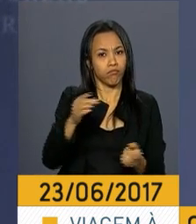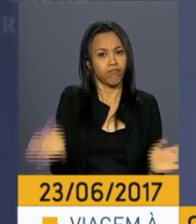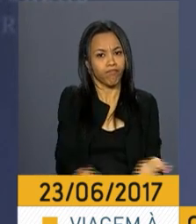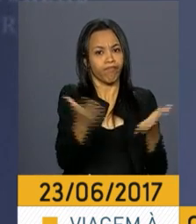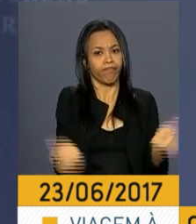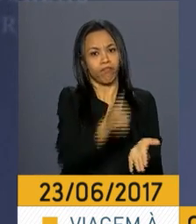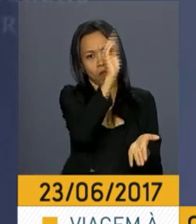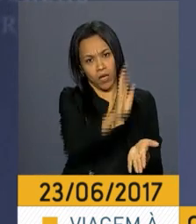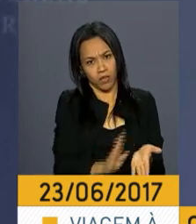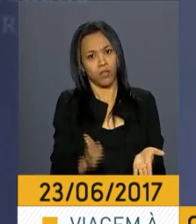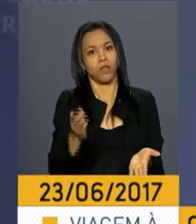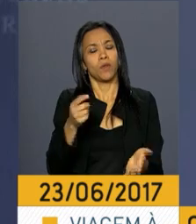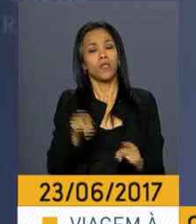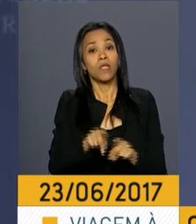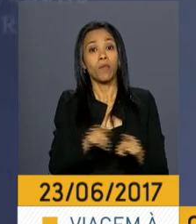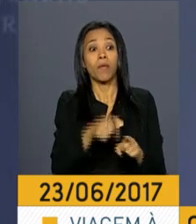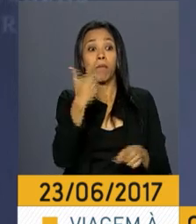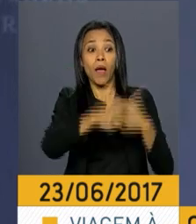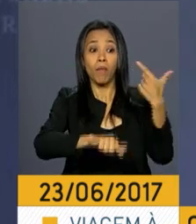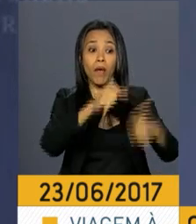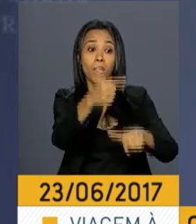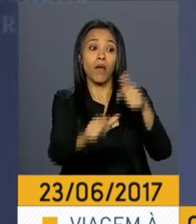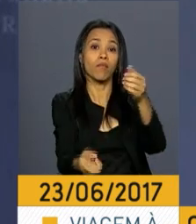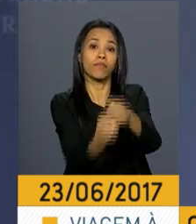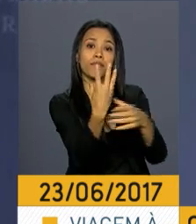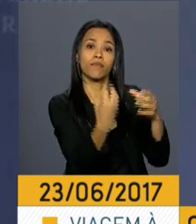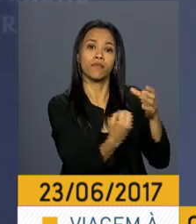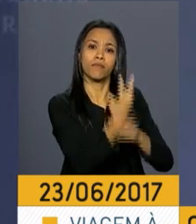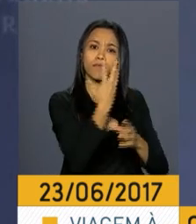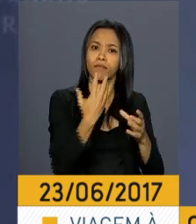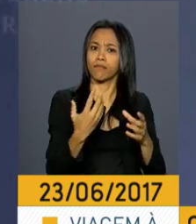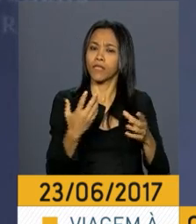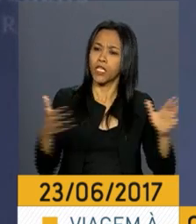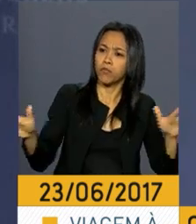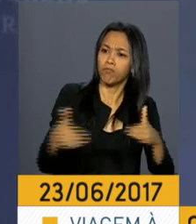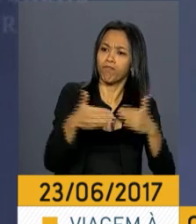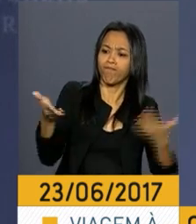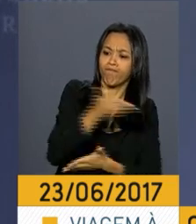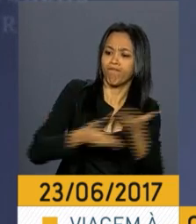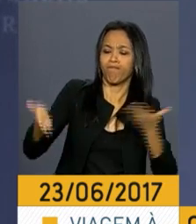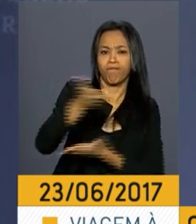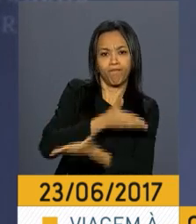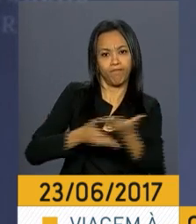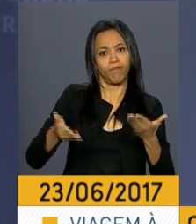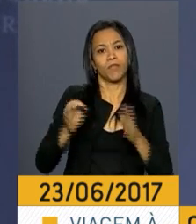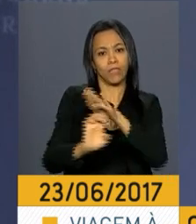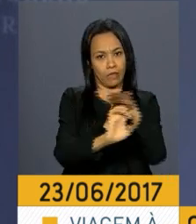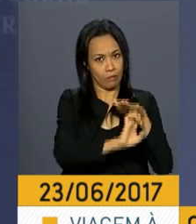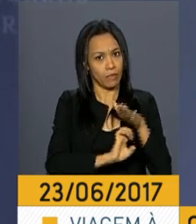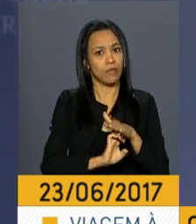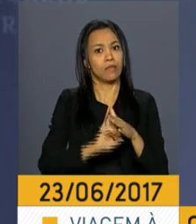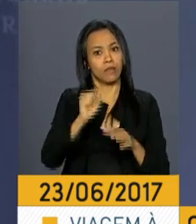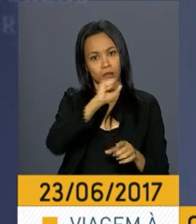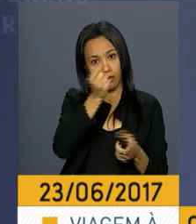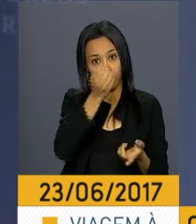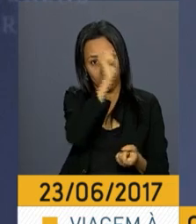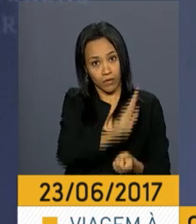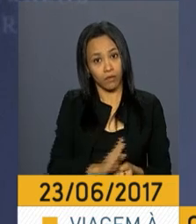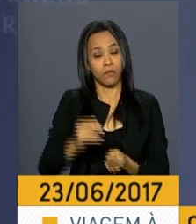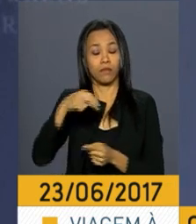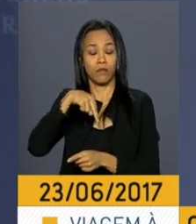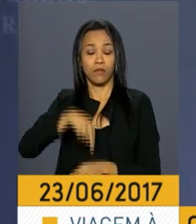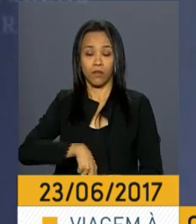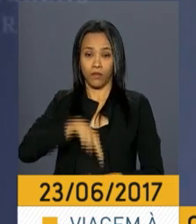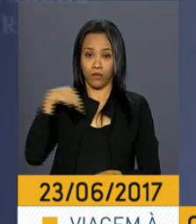aumentar toda e qualquer capacidade de cooperação econômica entre o Brasil e a Noruega. A senhora sabe, e